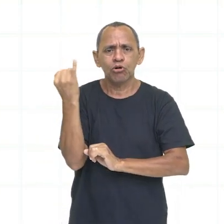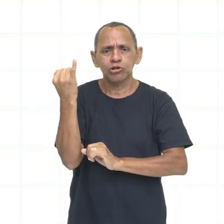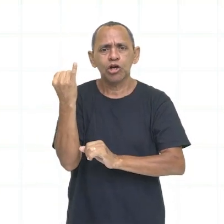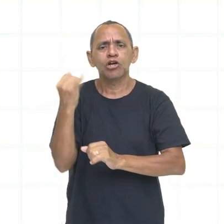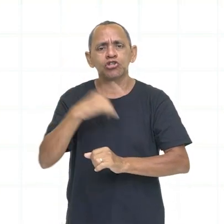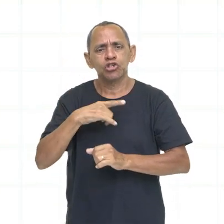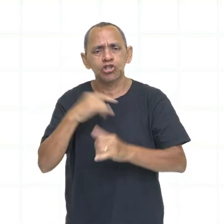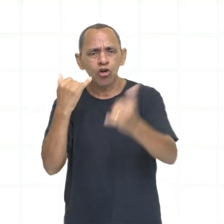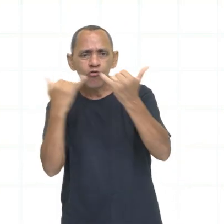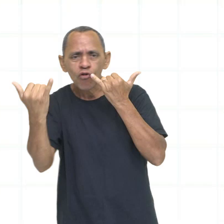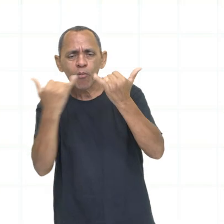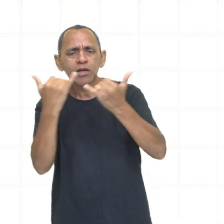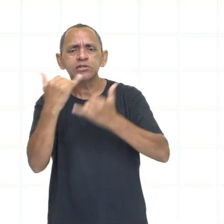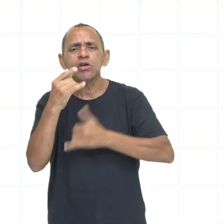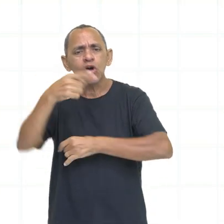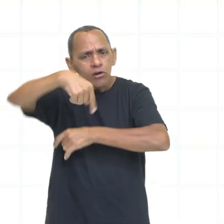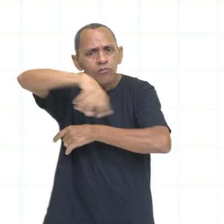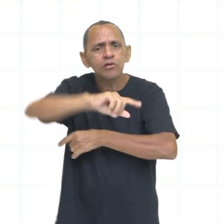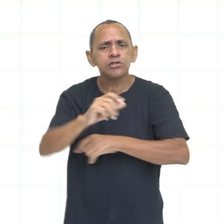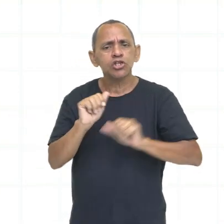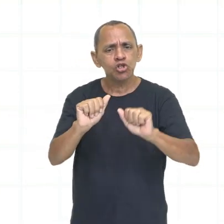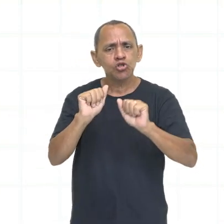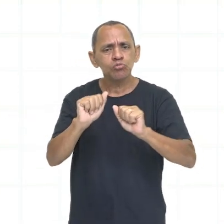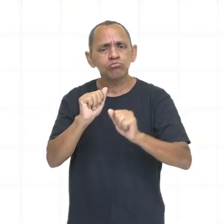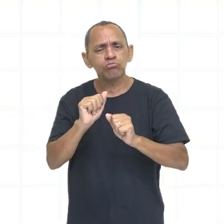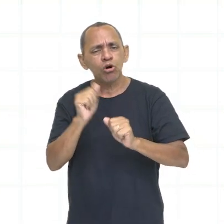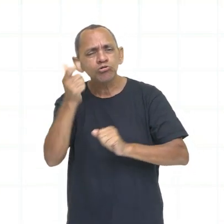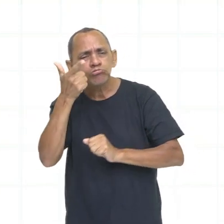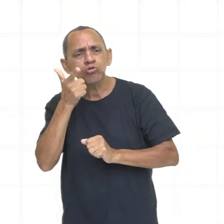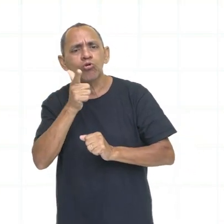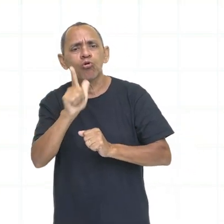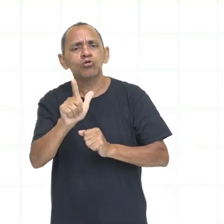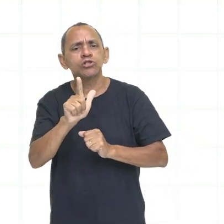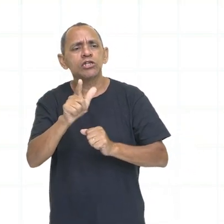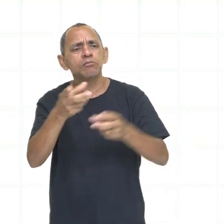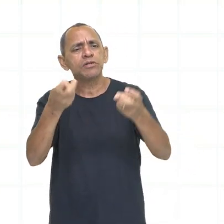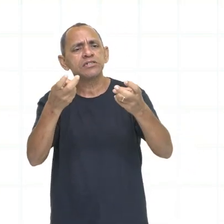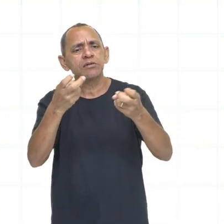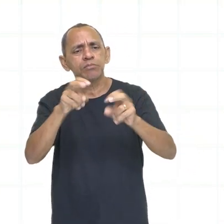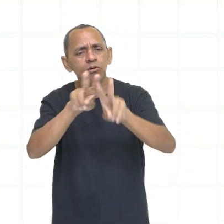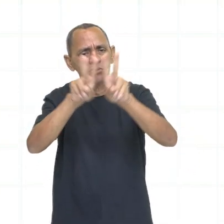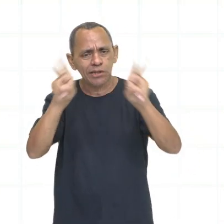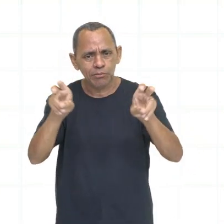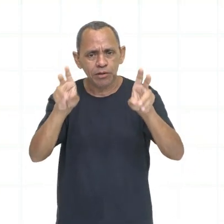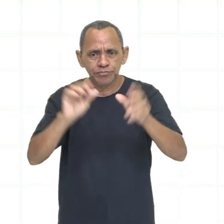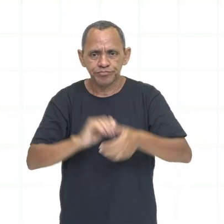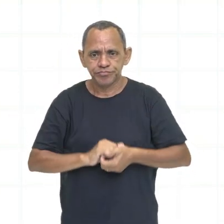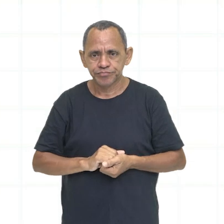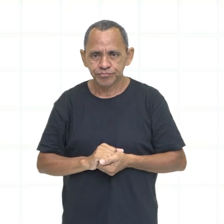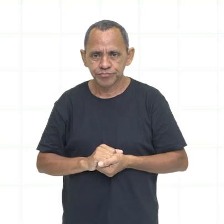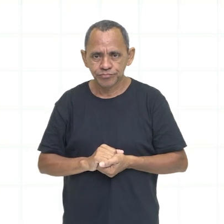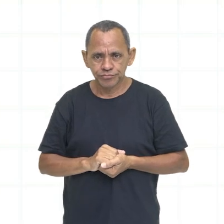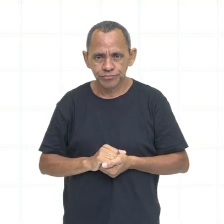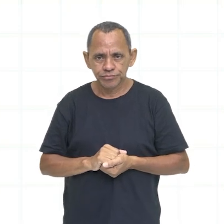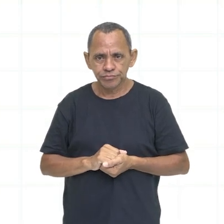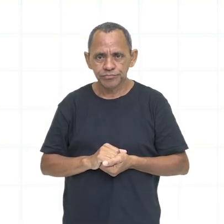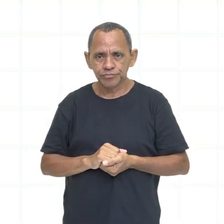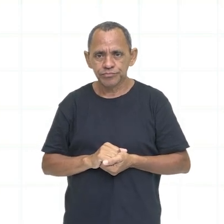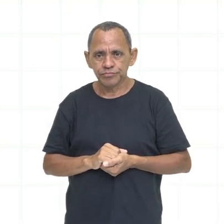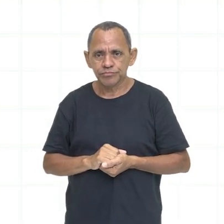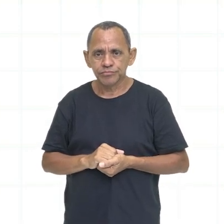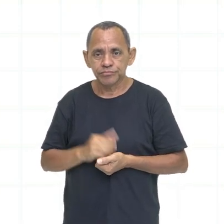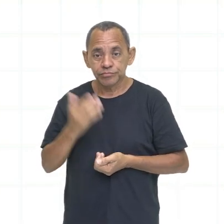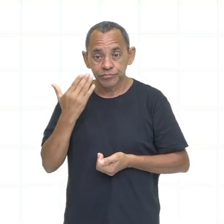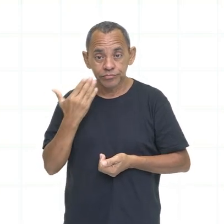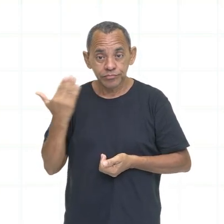que possuem, que são parecidas, né, que são com outros na língua portuguesa. Iniciamos com identity.